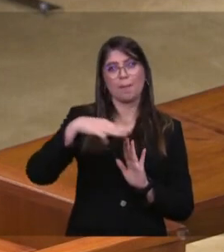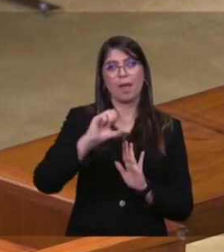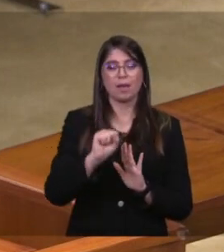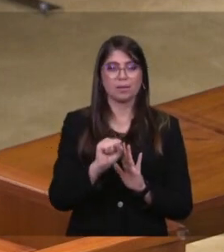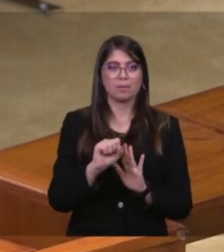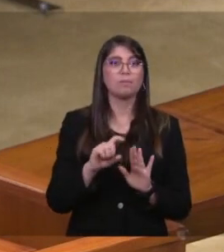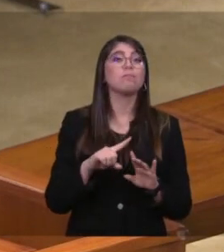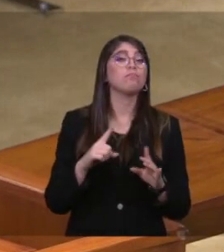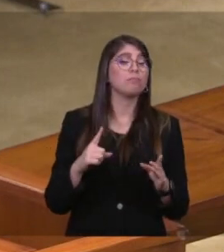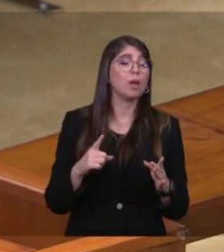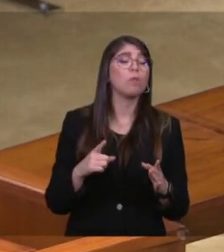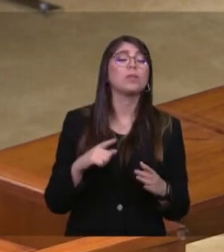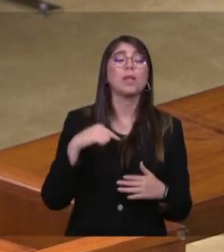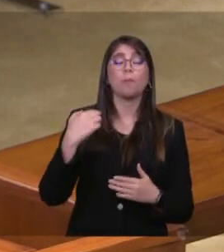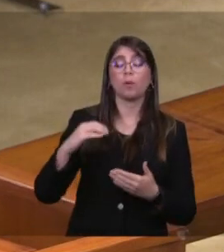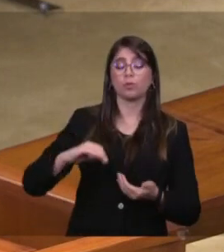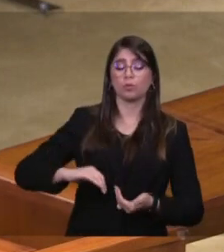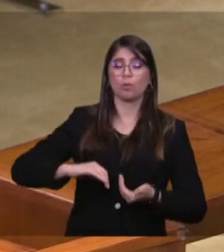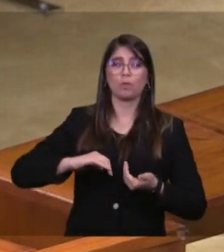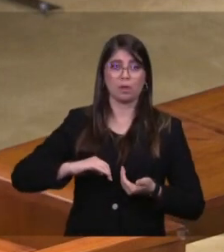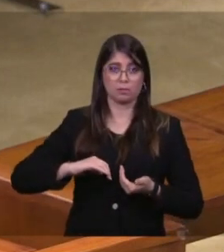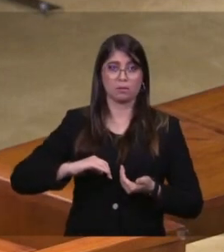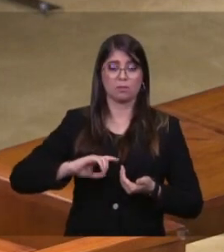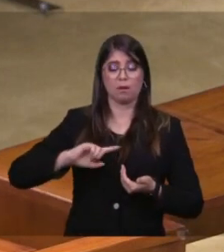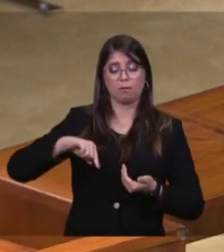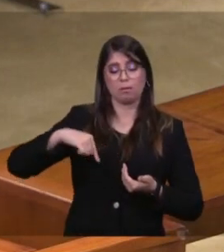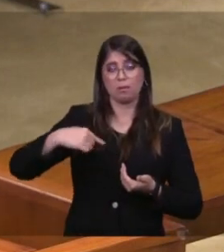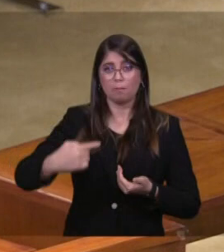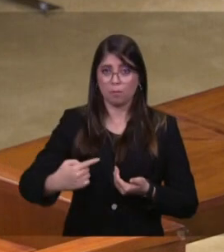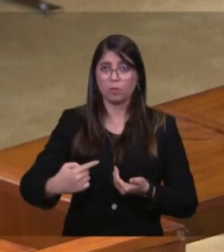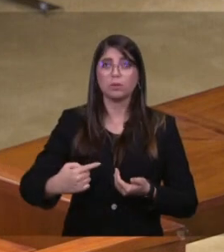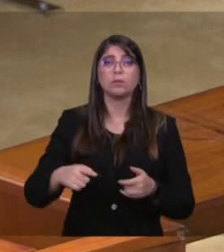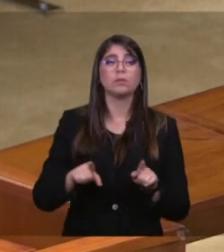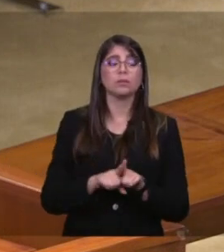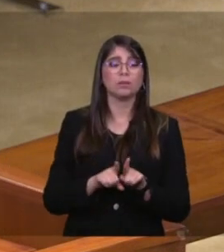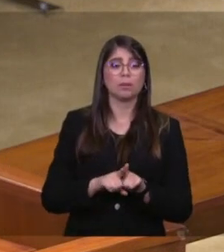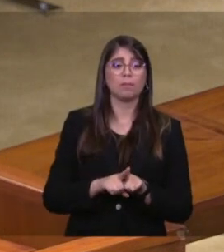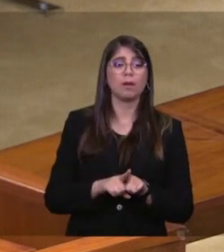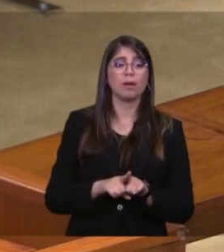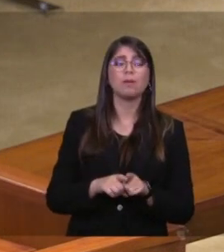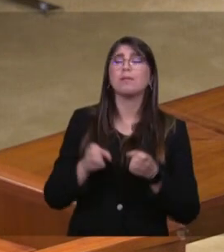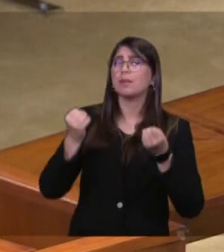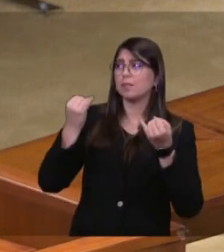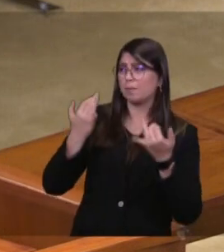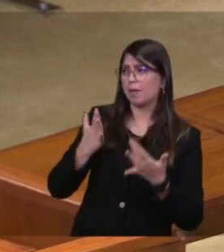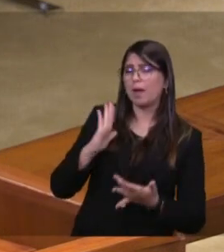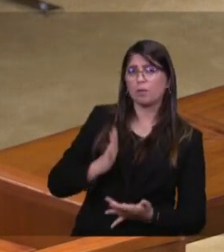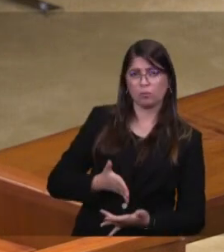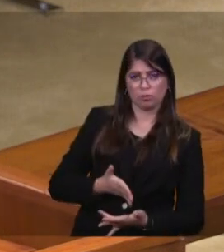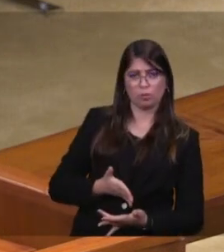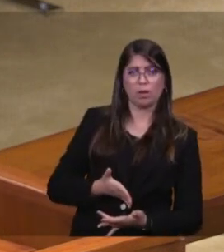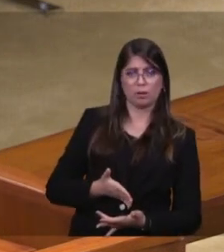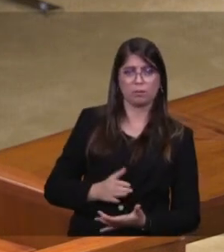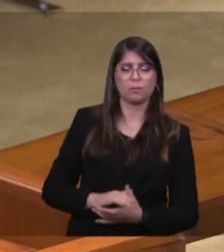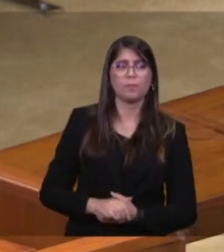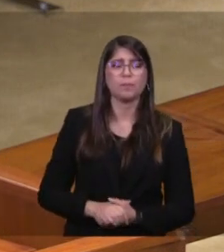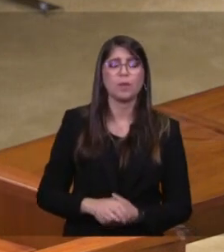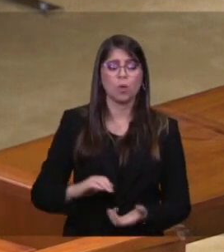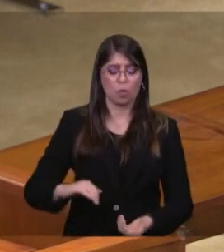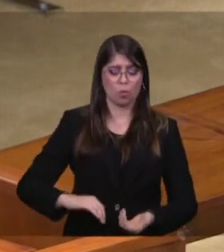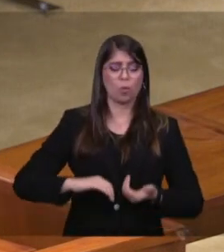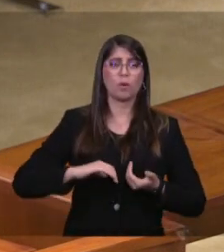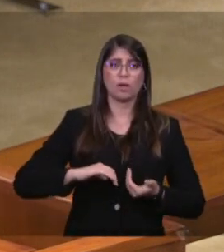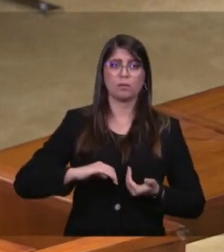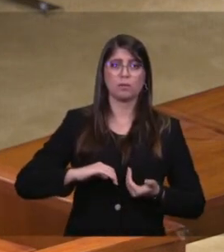tanto assim foi que o Congresso Nacional, logo na sequência, como também aqueles que me antecederam manifestaram e reiteraram, o Congresso